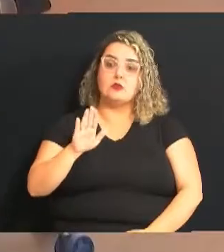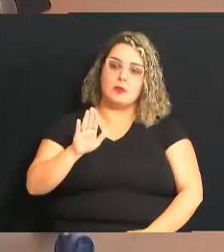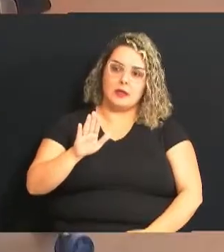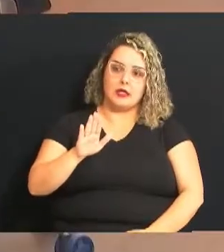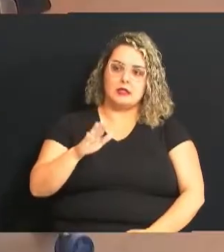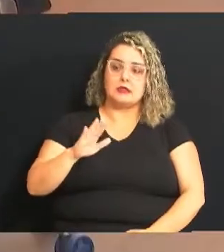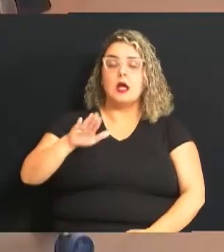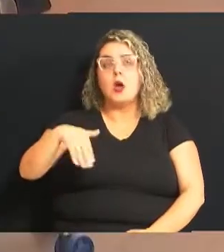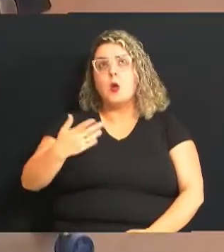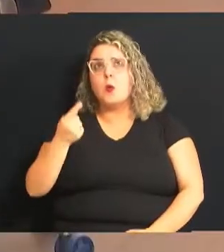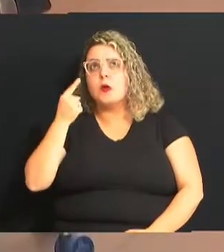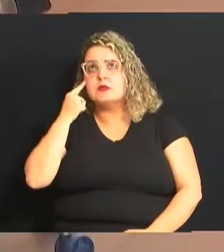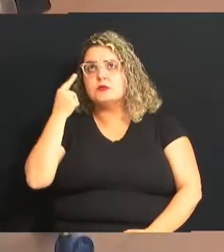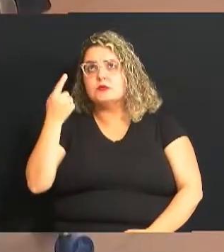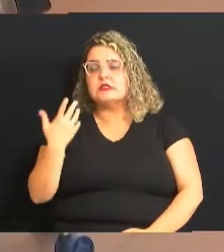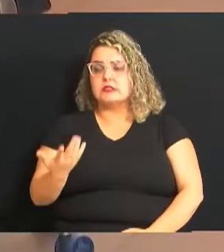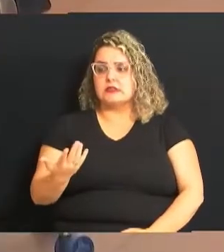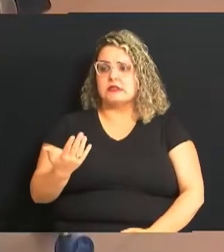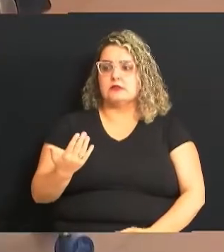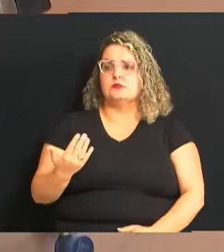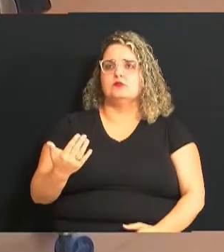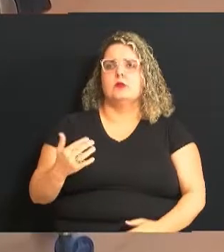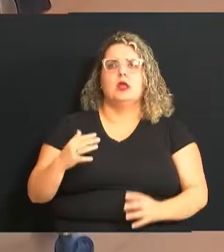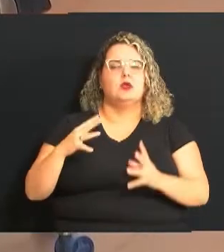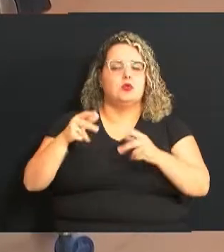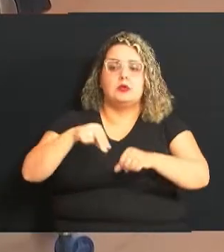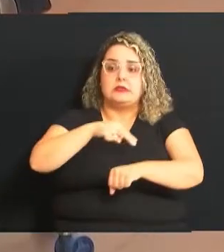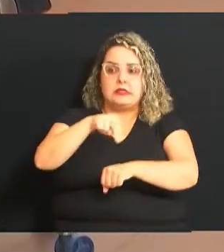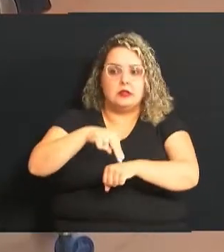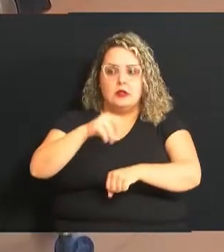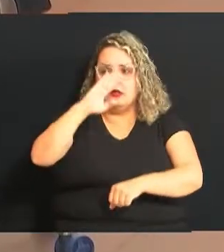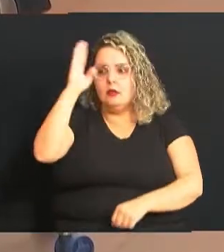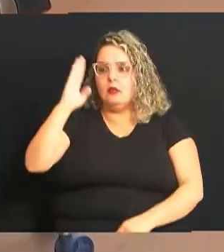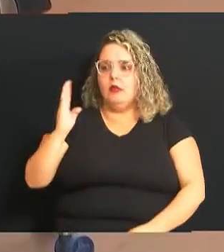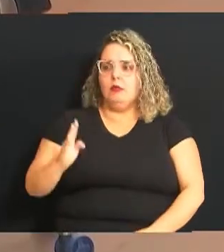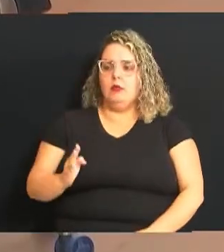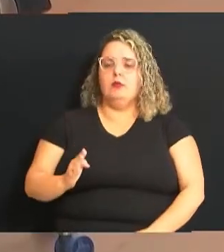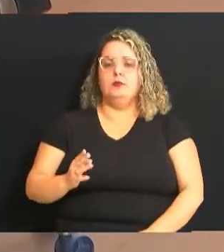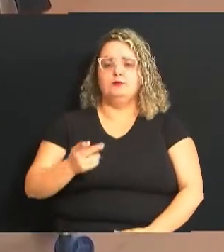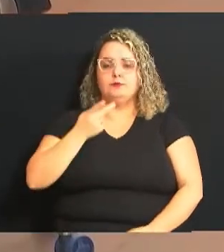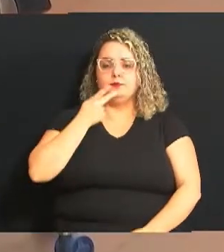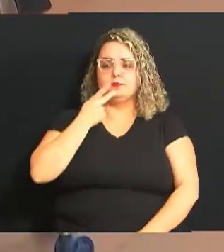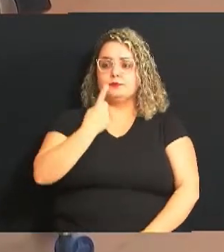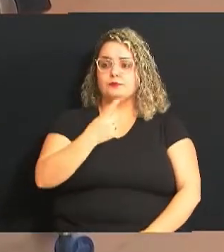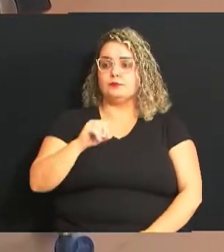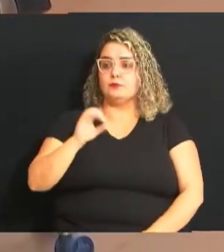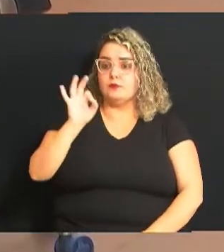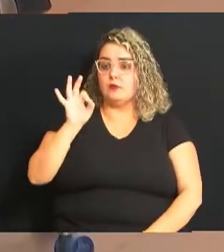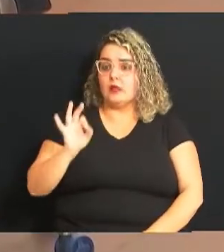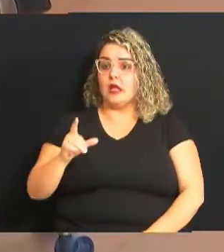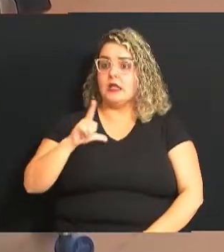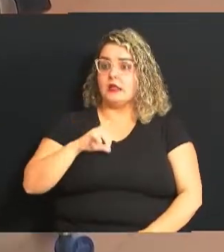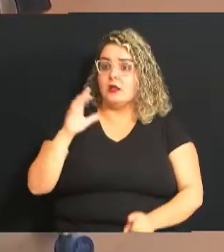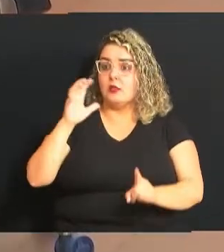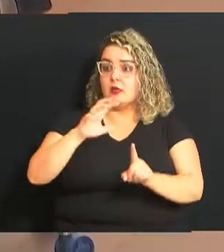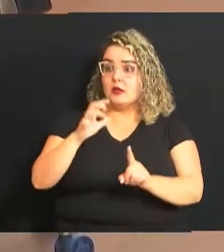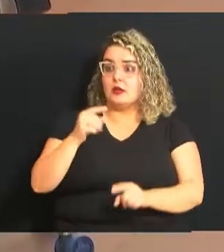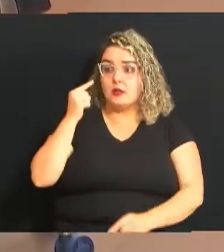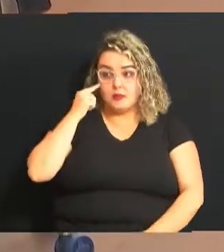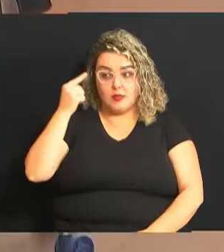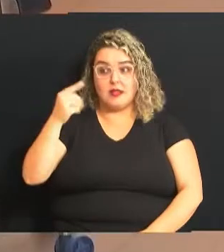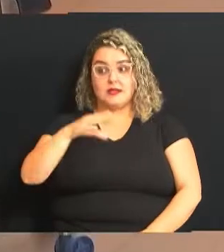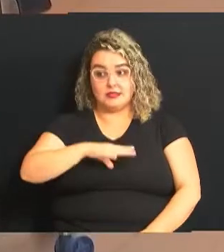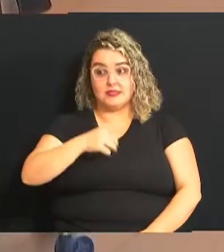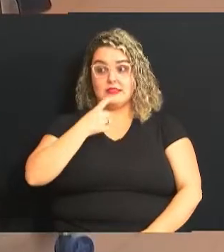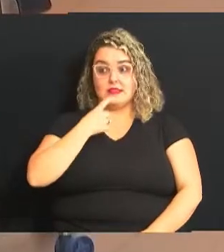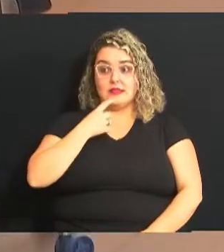gente pensa em nível Brasil, que todo mundo está falando, olha, esses 10% tem um impacto, e a gente pensa em Campinas, que tem